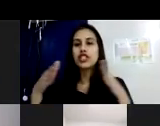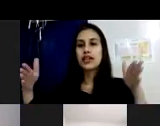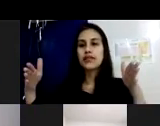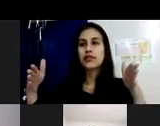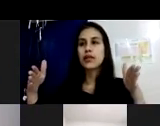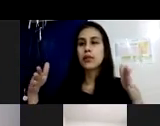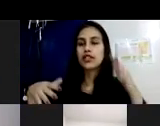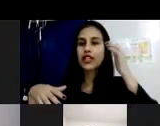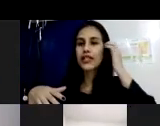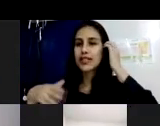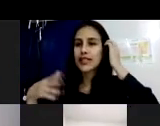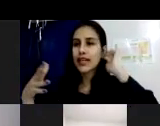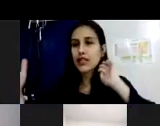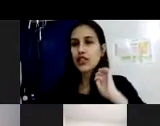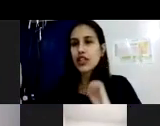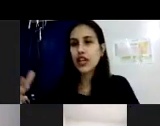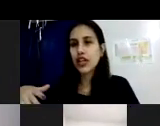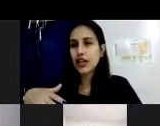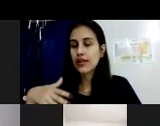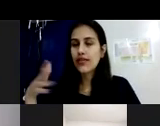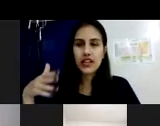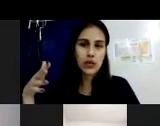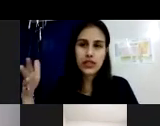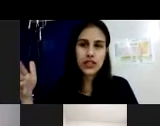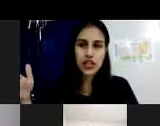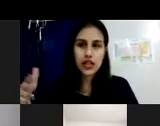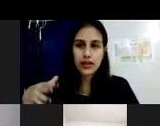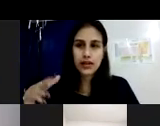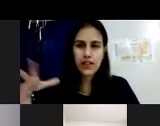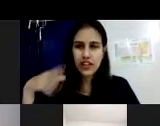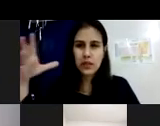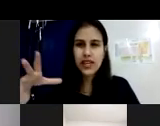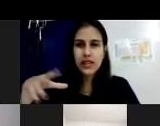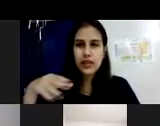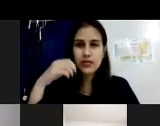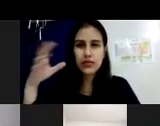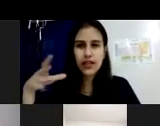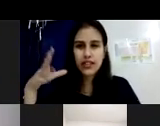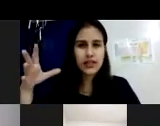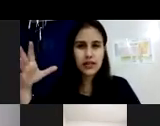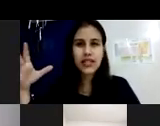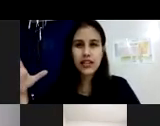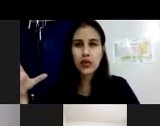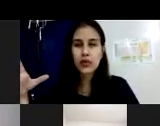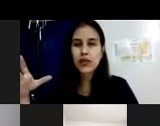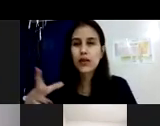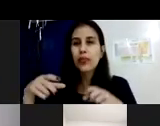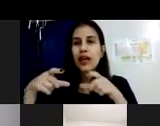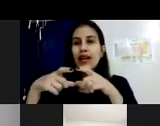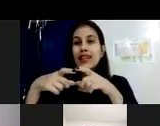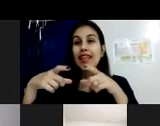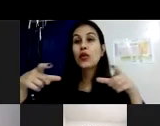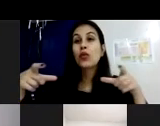em dia, você pode ir nessas casas que vende coisas vende piso, vende esses materiais de